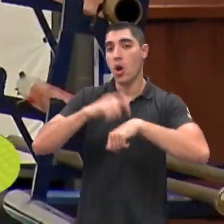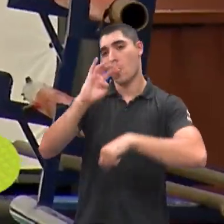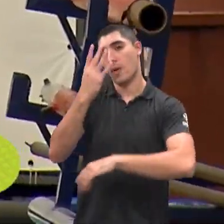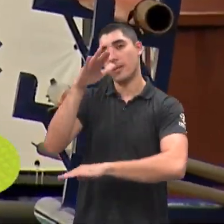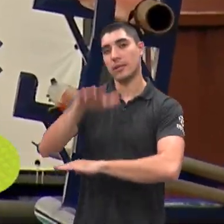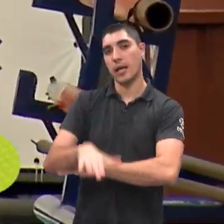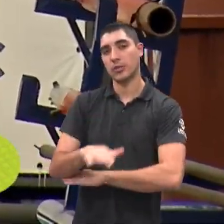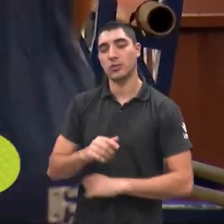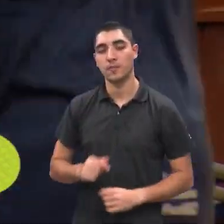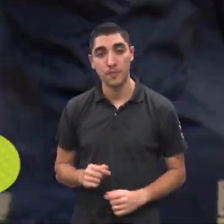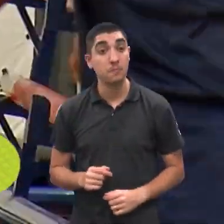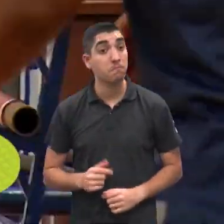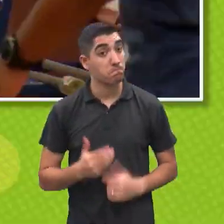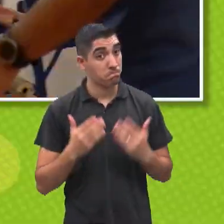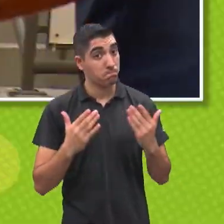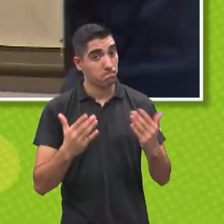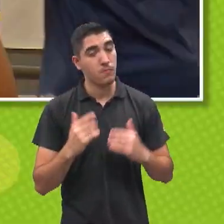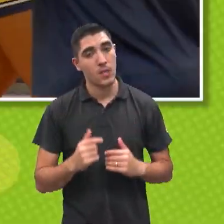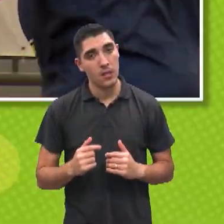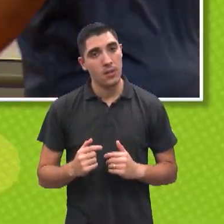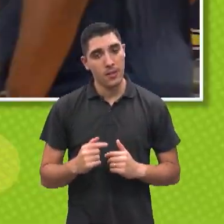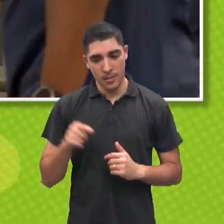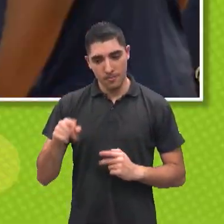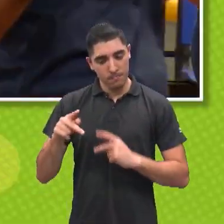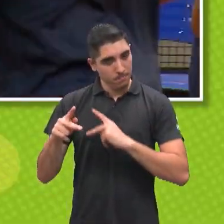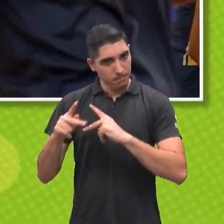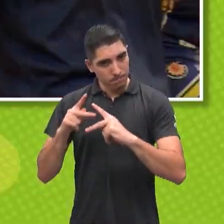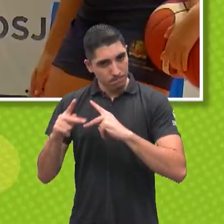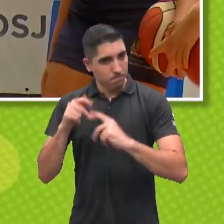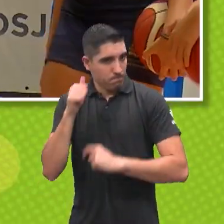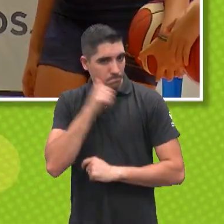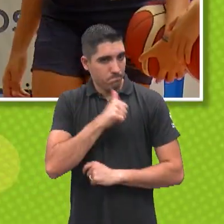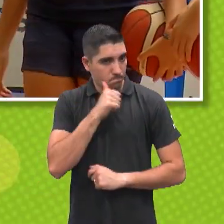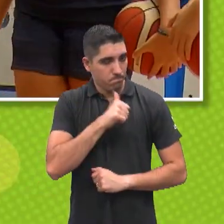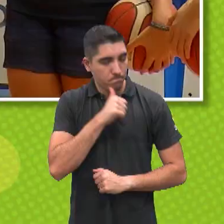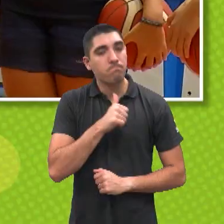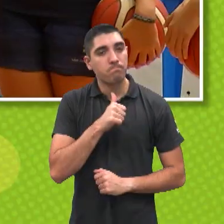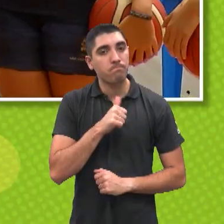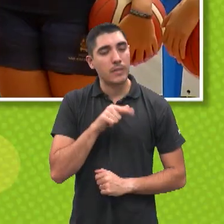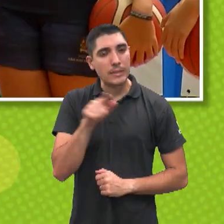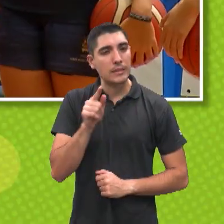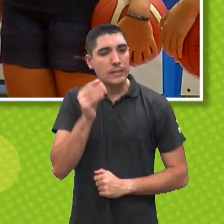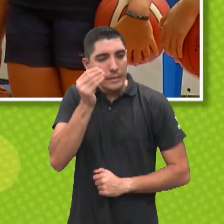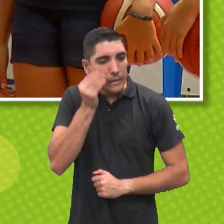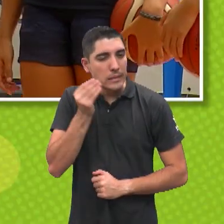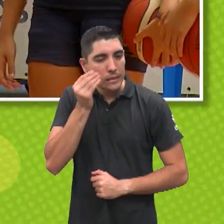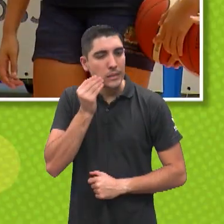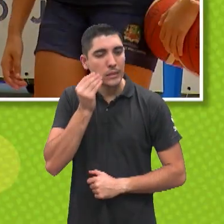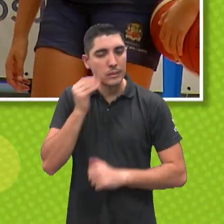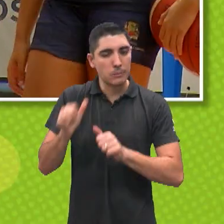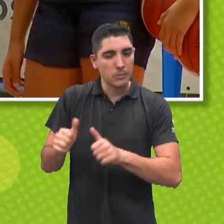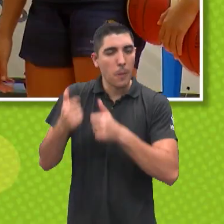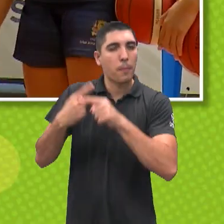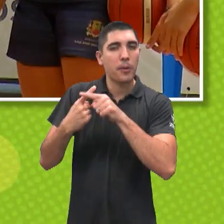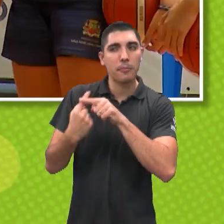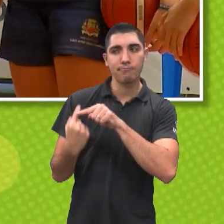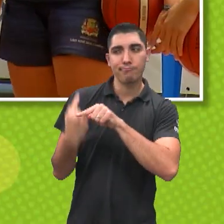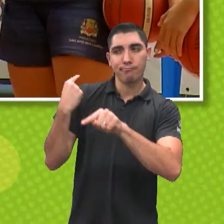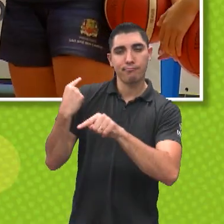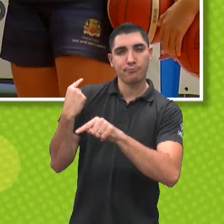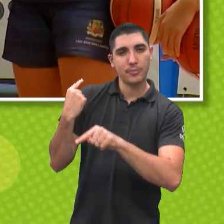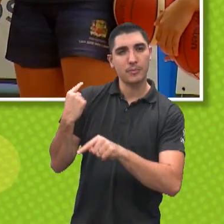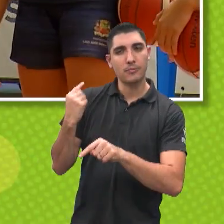As meninas que estão aí tentando, né, se recuperar de algumas derrotas que tiveram para